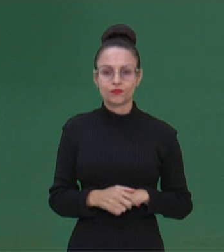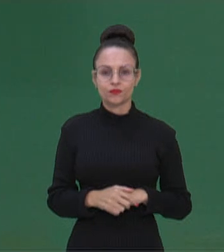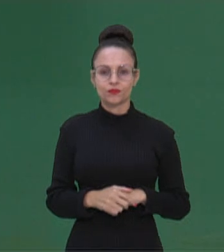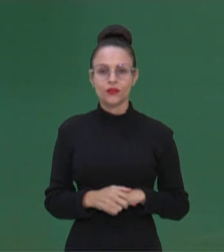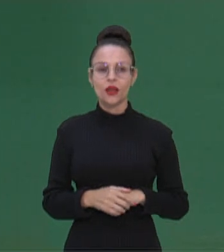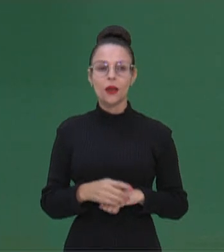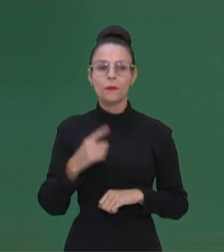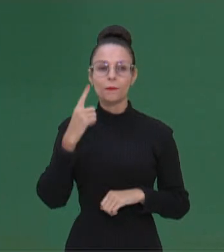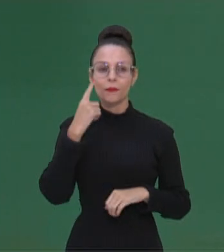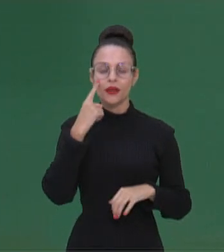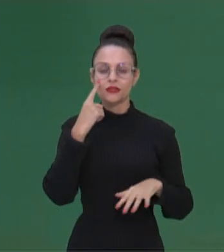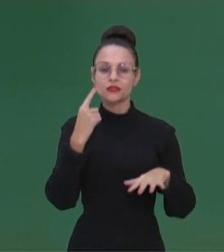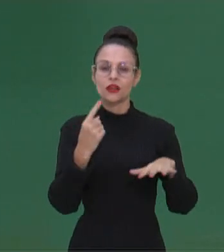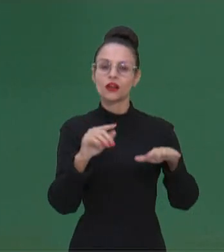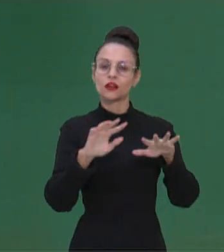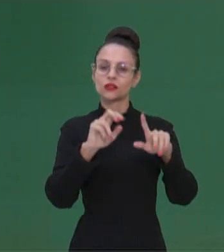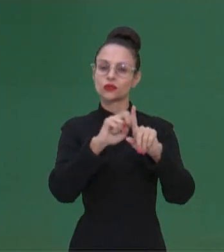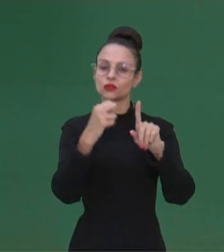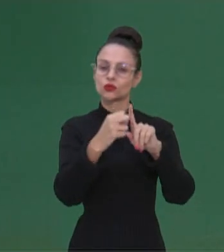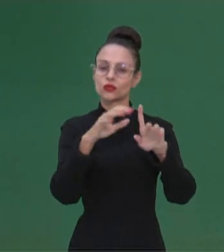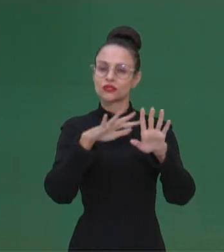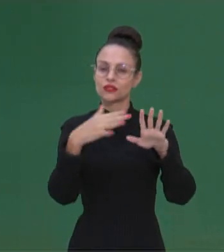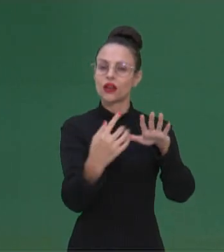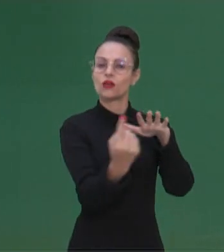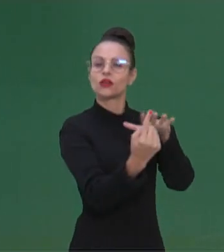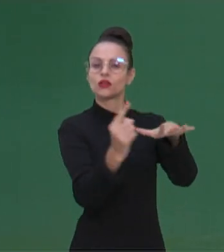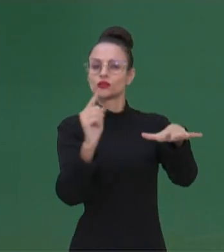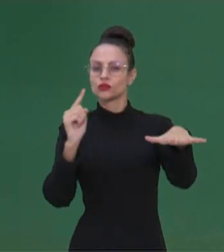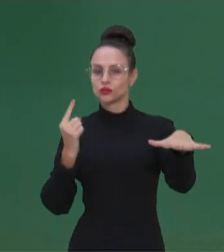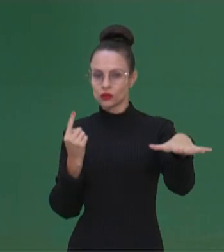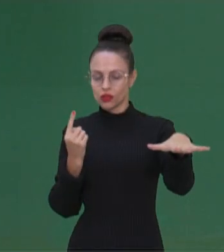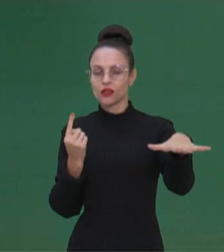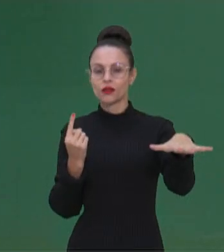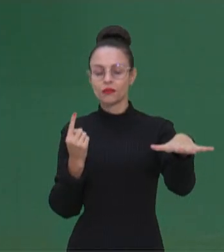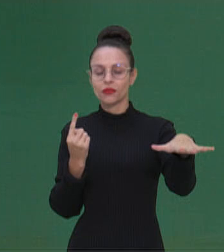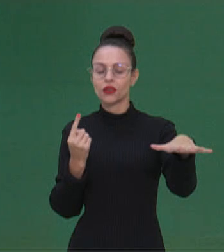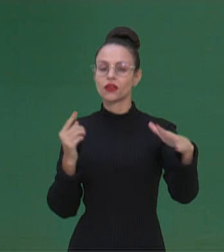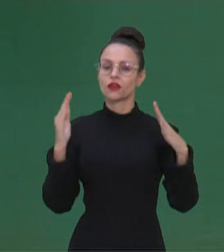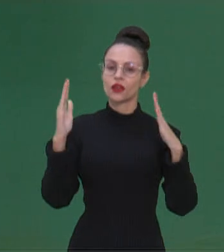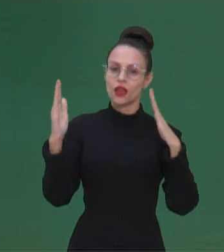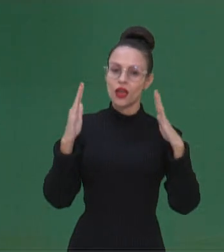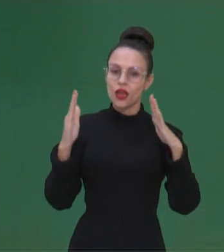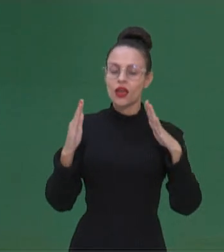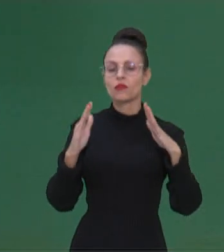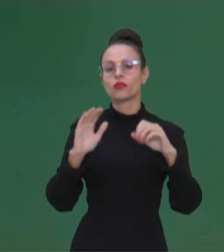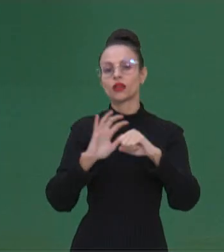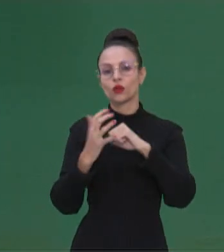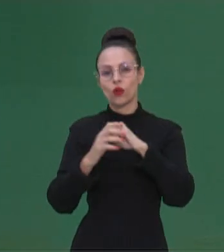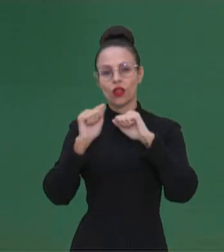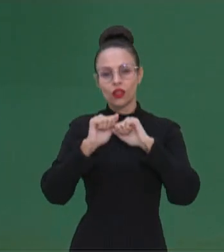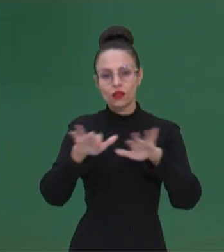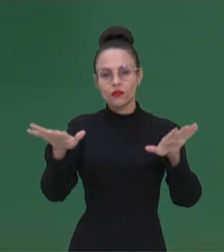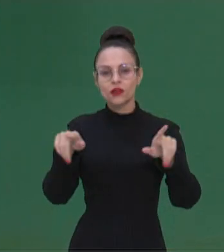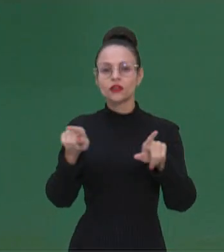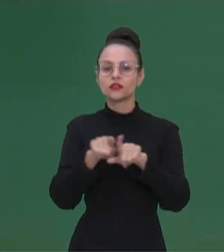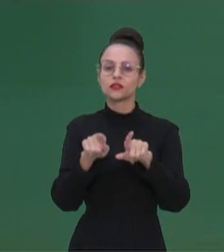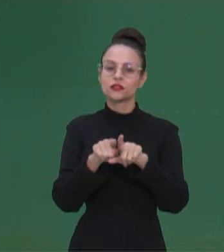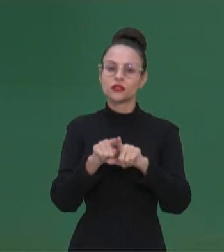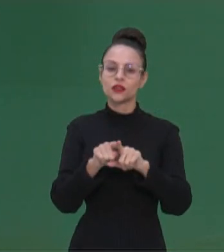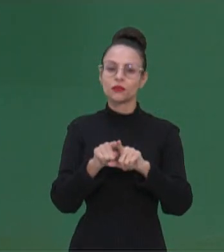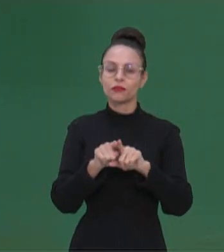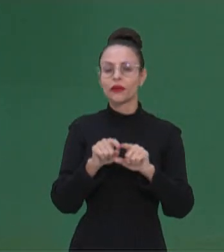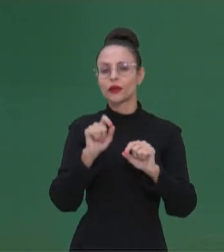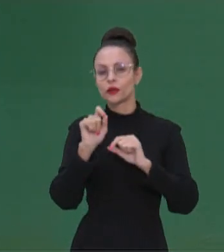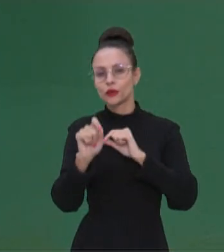no isolamento social, vou pensar em época de pandemia, em época de isolamento